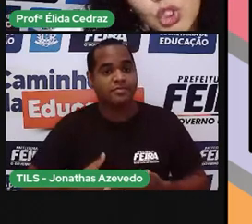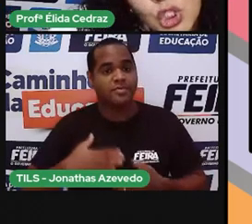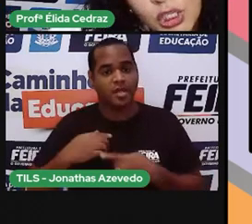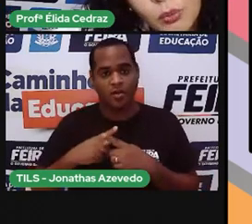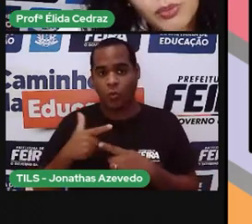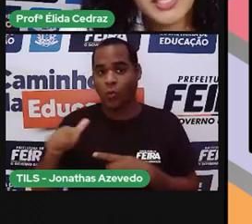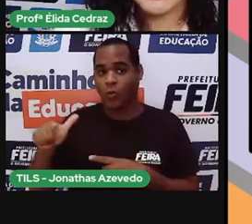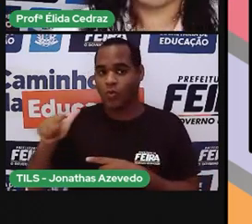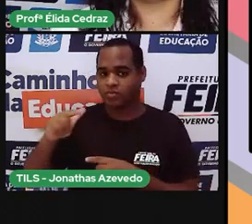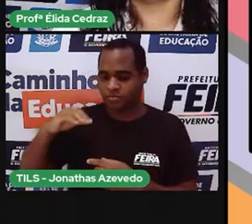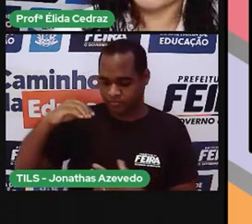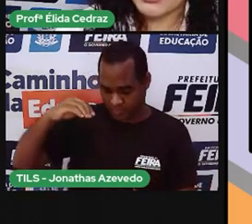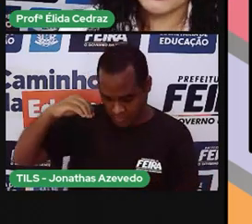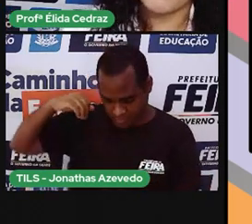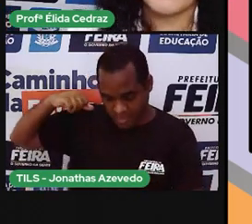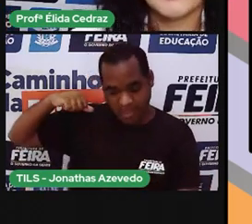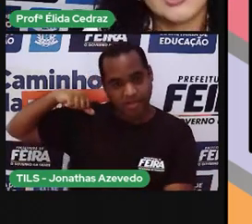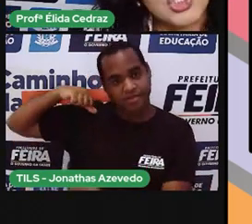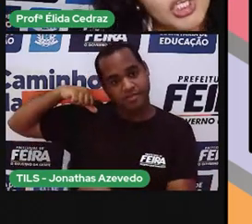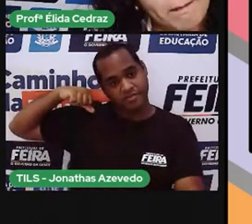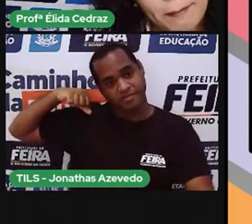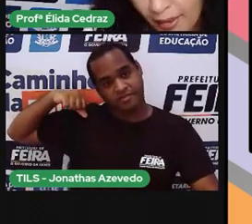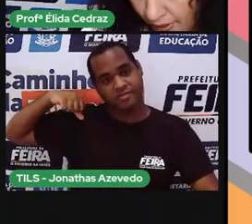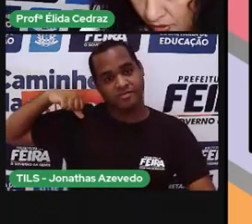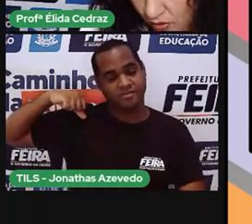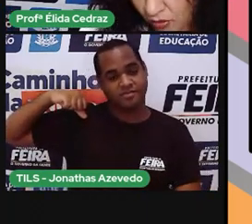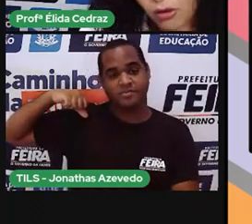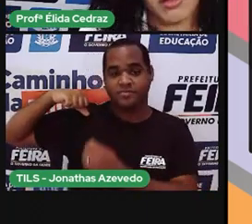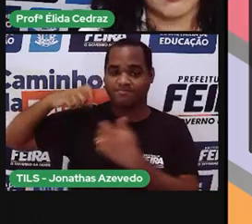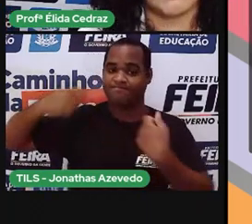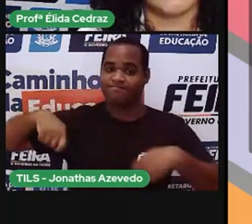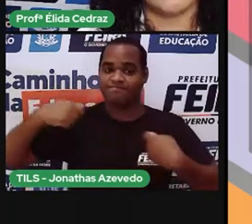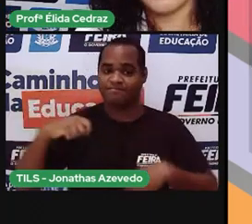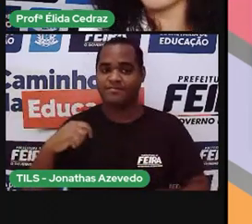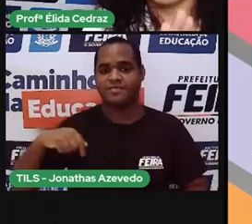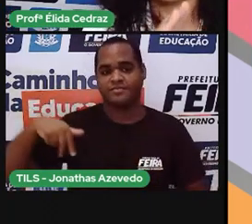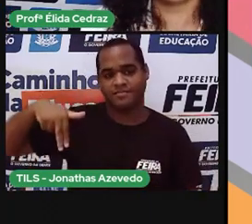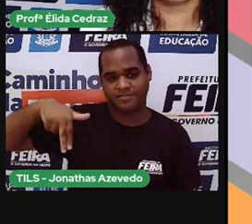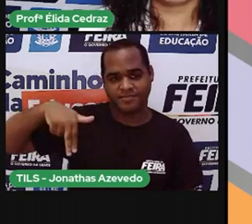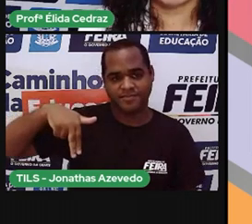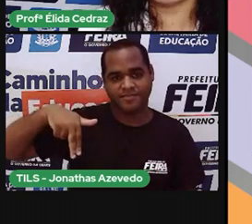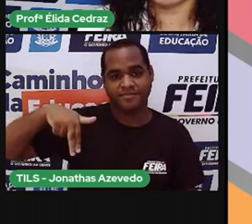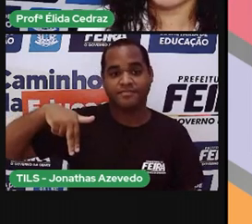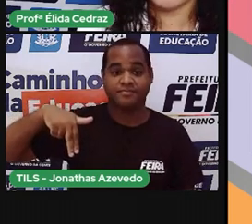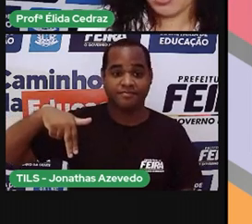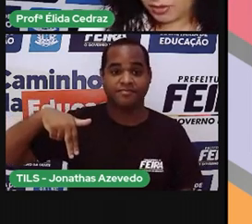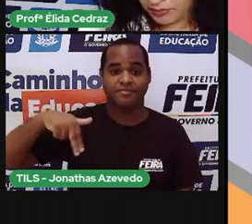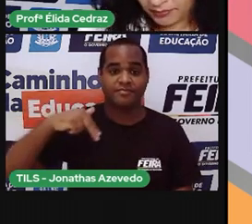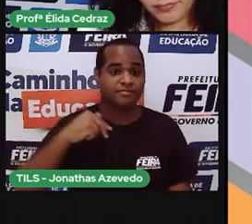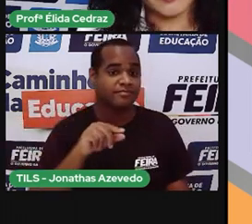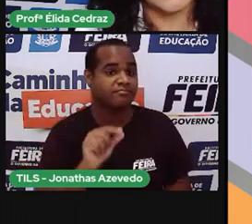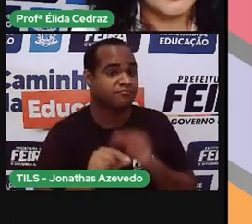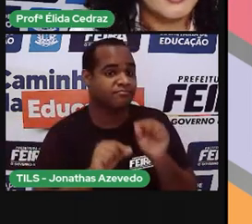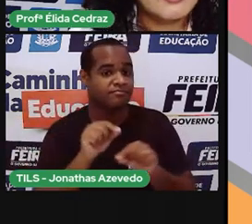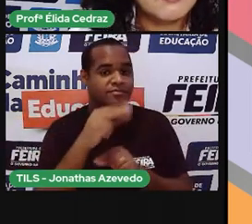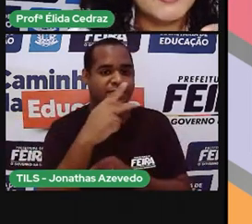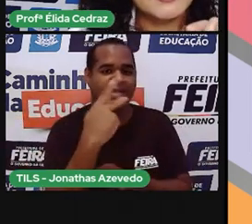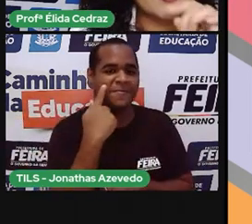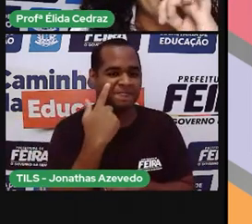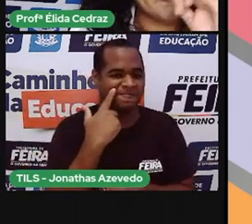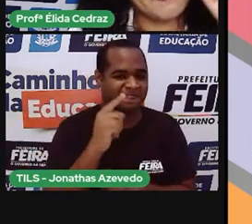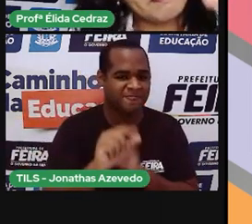ele fica muito chão e a pessoa tem que trocar ele de pé E é este instrumento aí ó